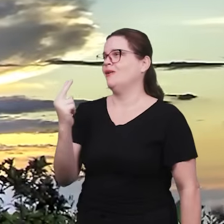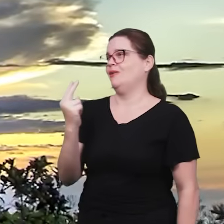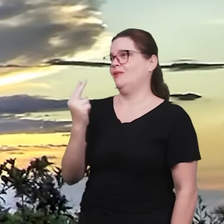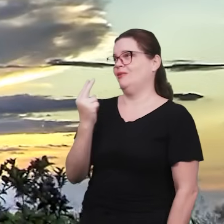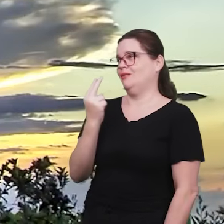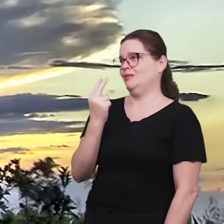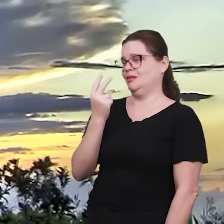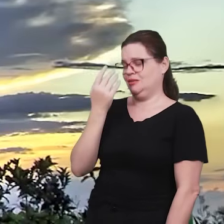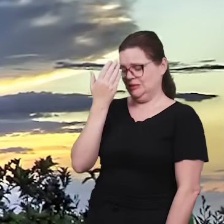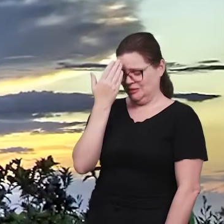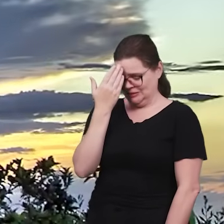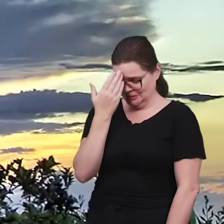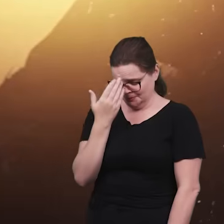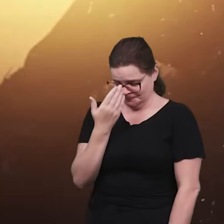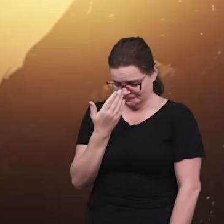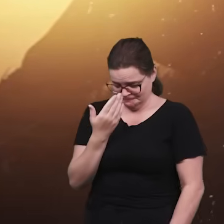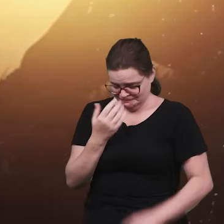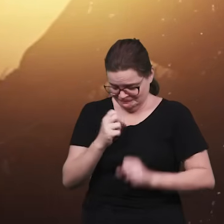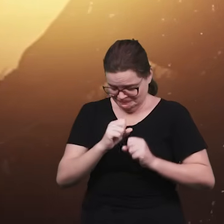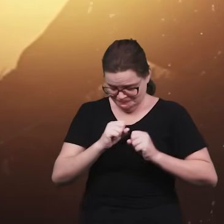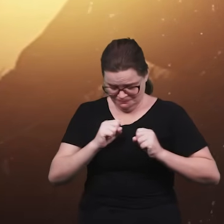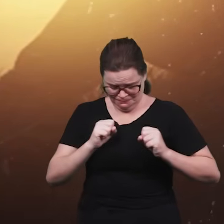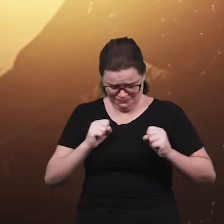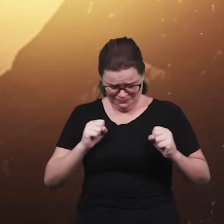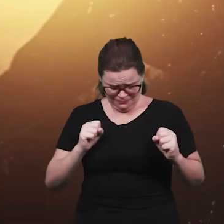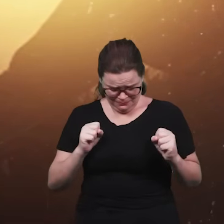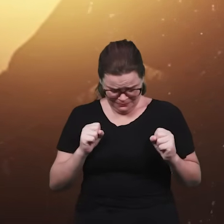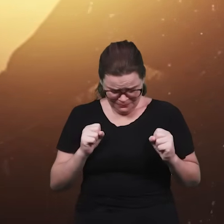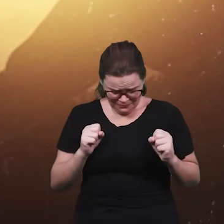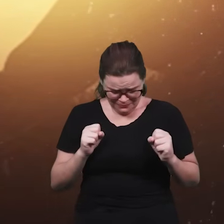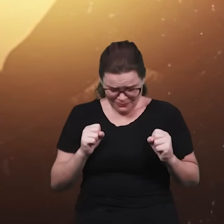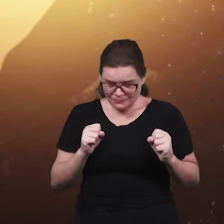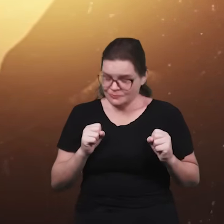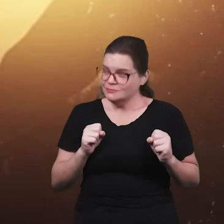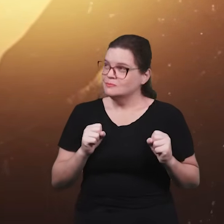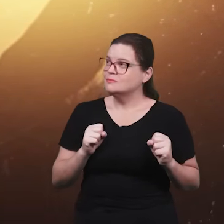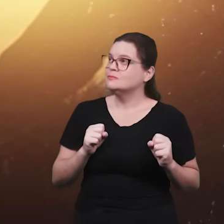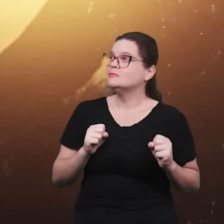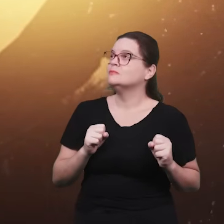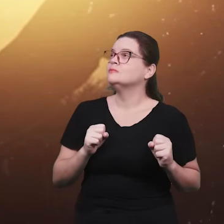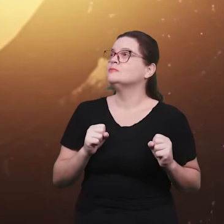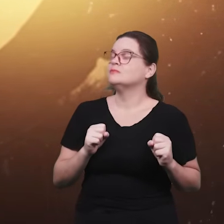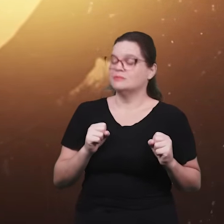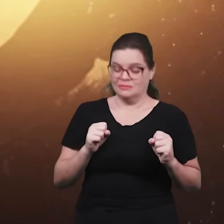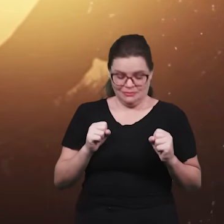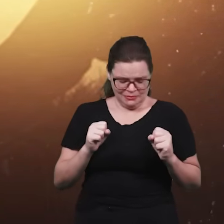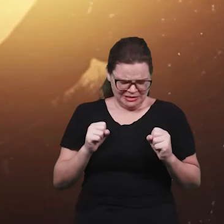pecador. Eu venho como estou.